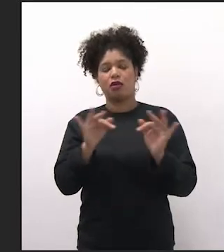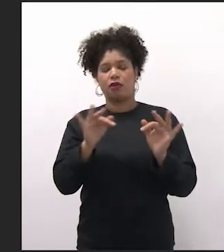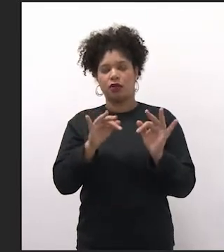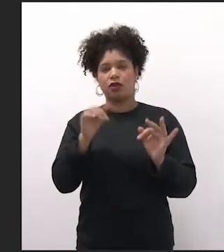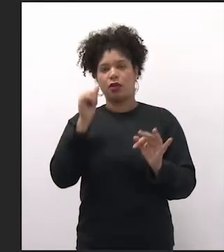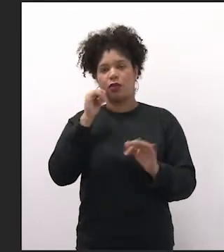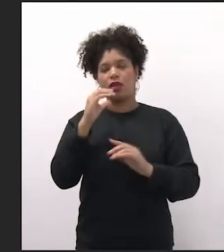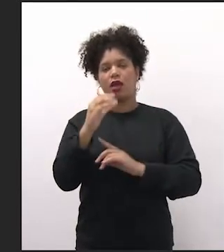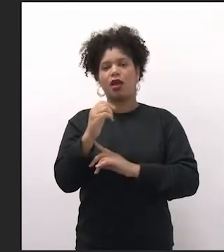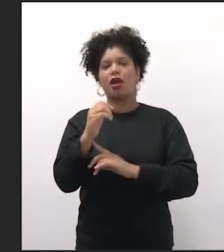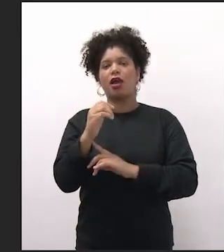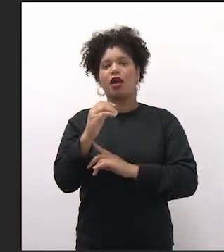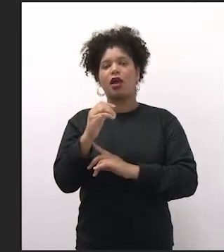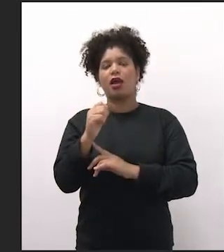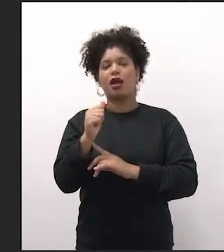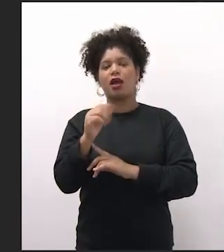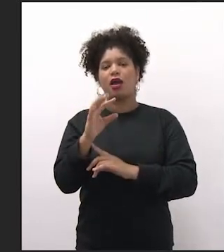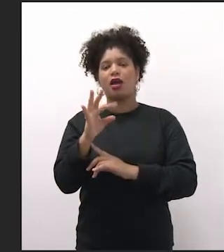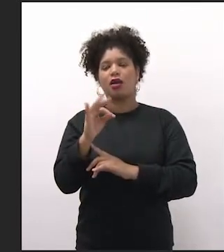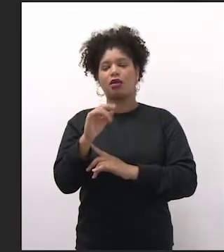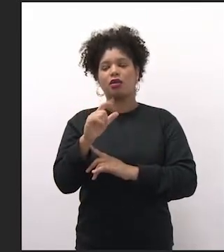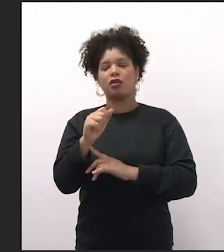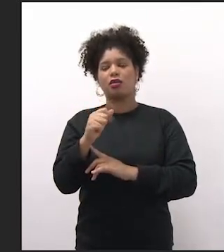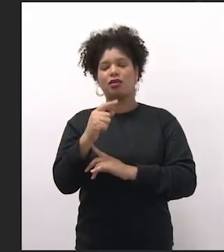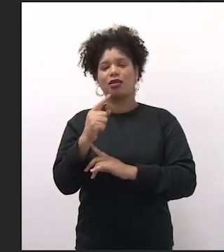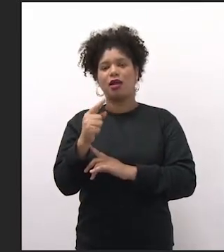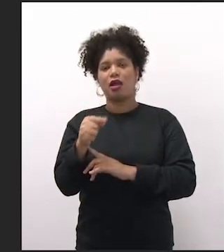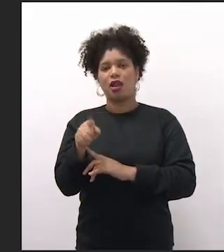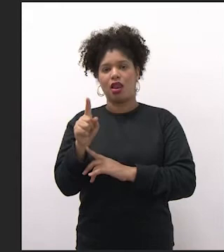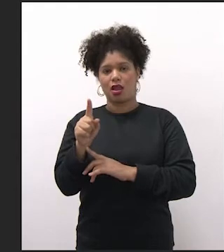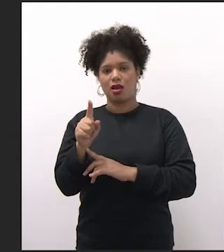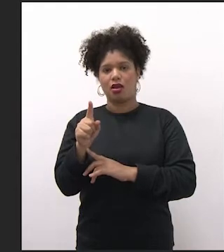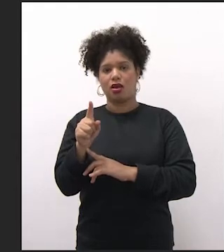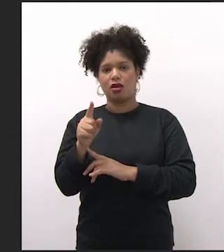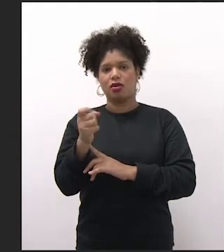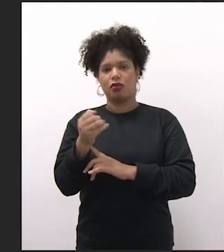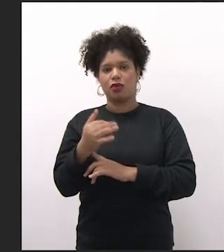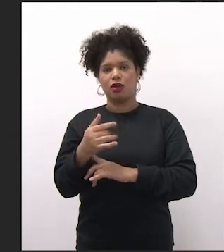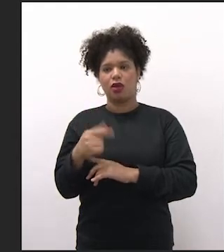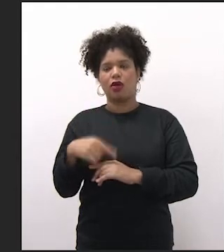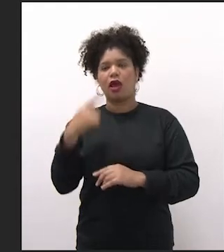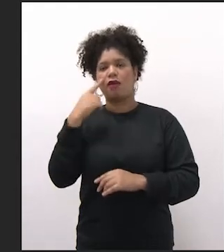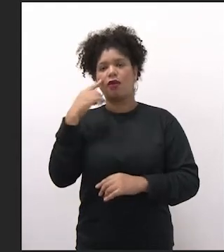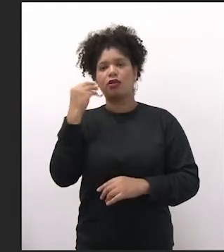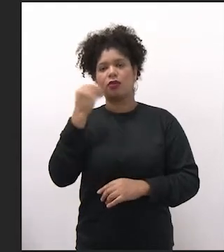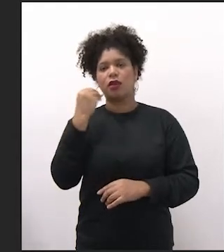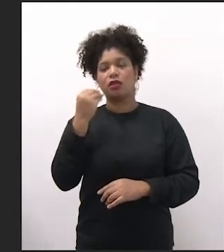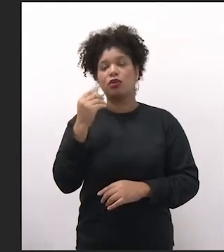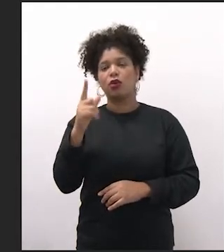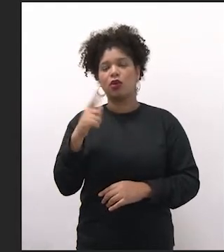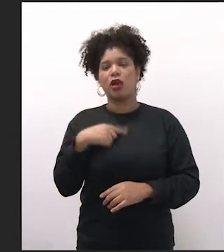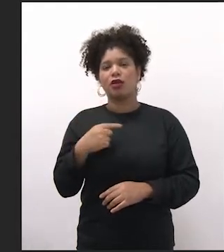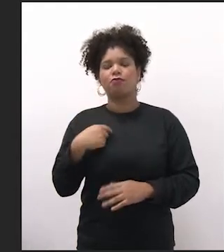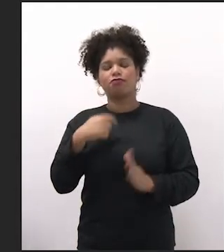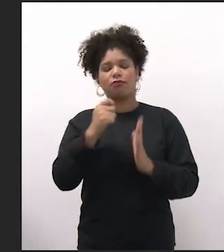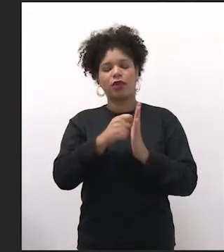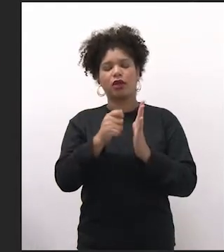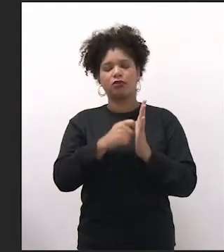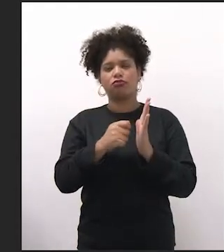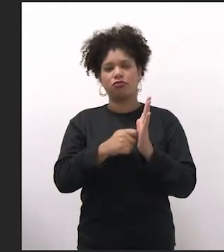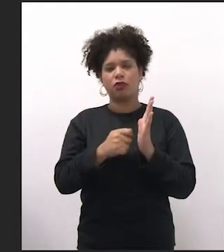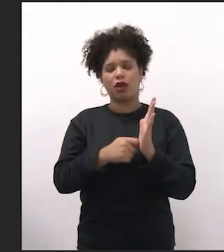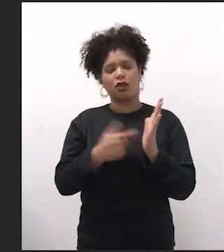catalã, que eu gosto muito, que é Mercè Rodoreda, que ela diz o seguinte, que por escrever bem, entendo dizer com a